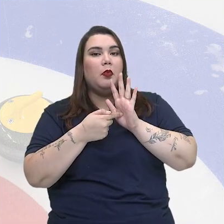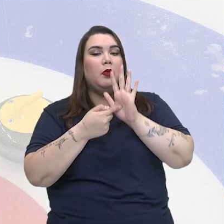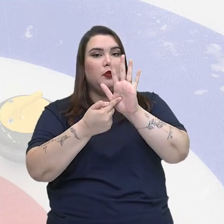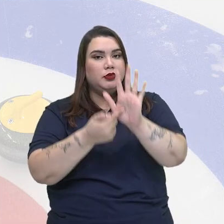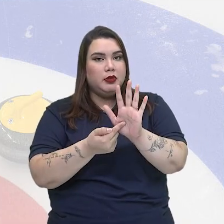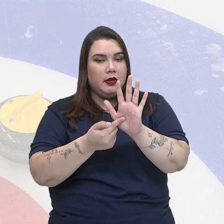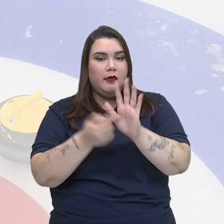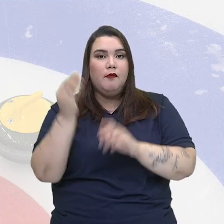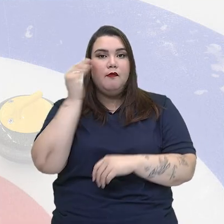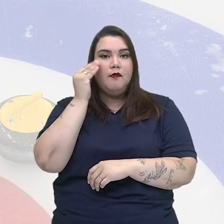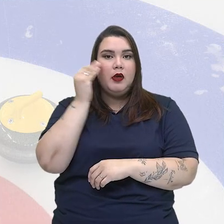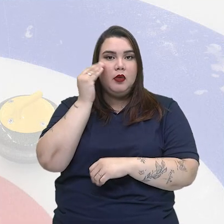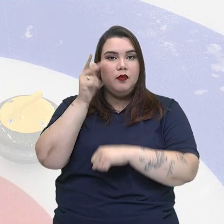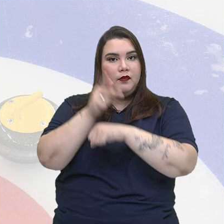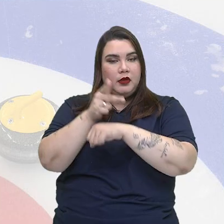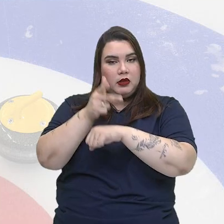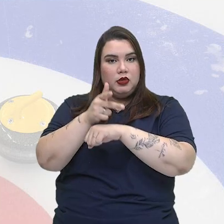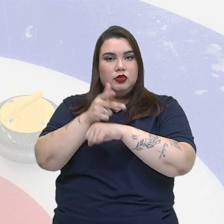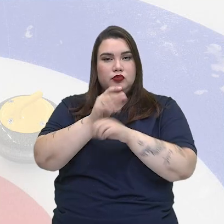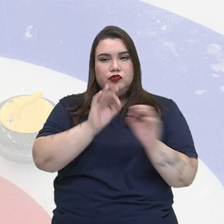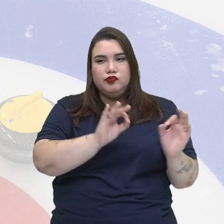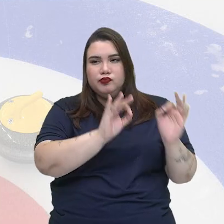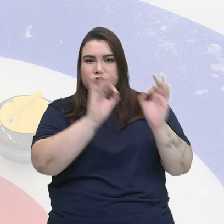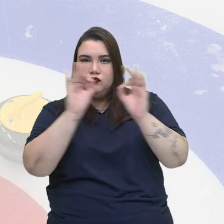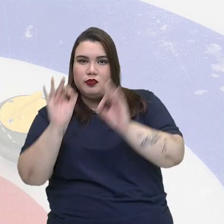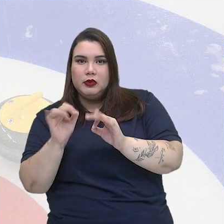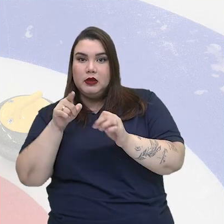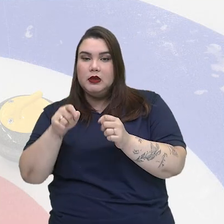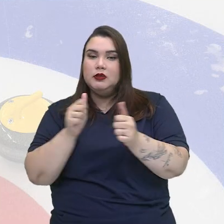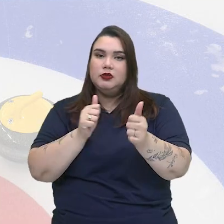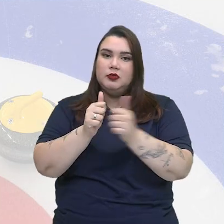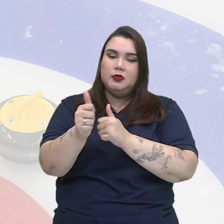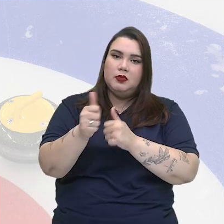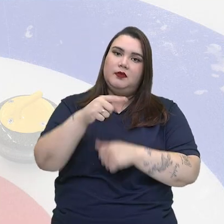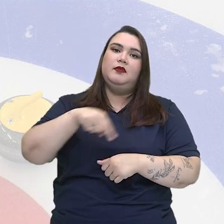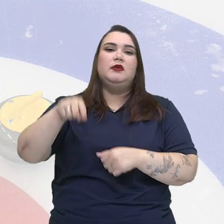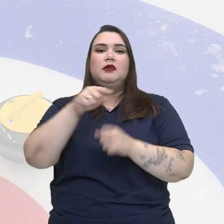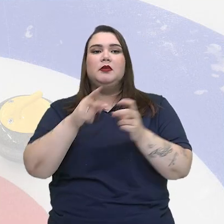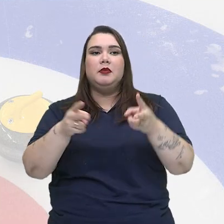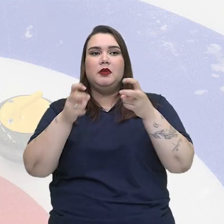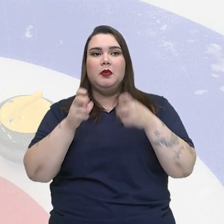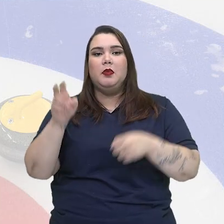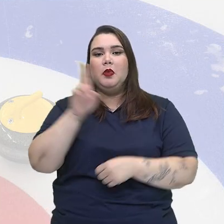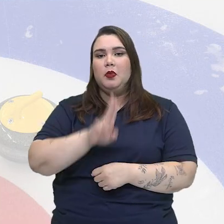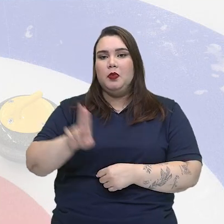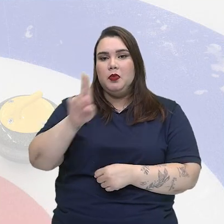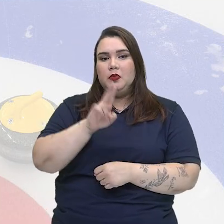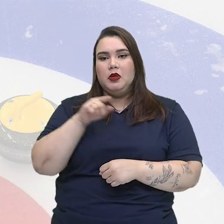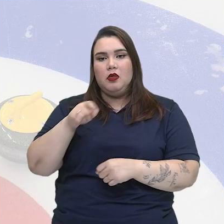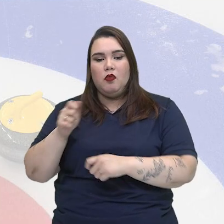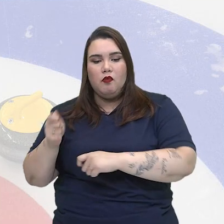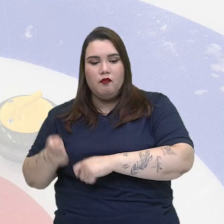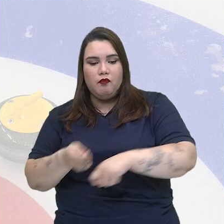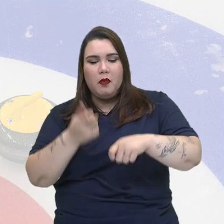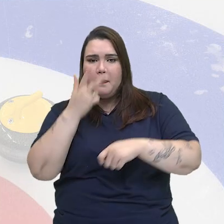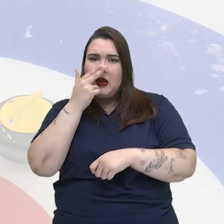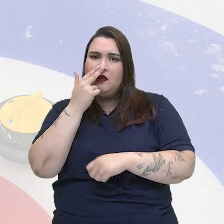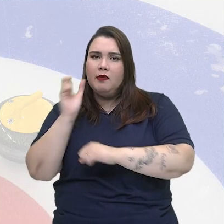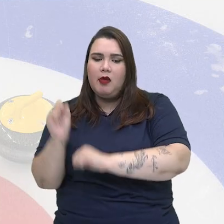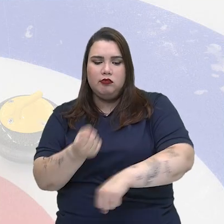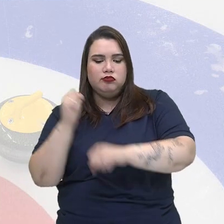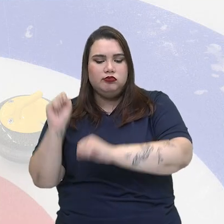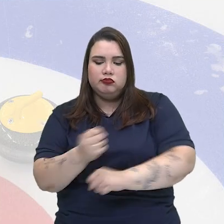um pedacinho do curling. Vocês vão ver que eles utilizam essa vassoura como se fosse para varrer mesmo, para diminuir o atrito,